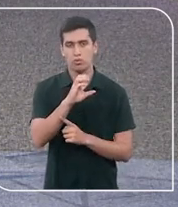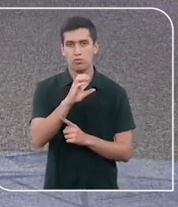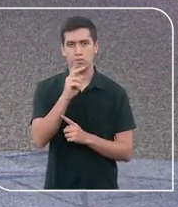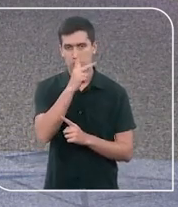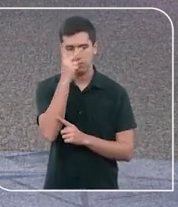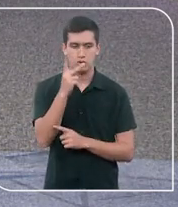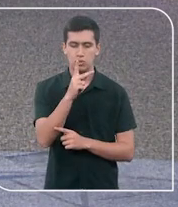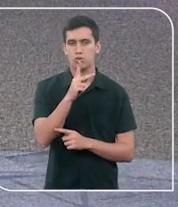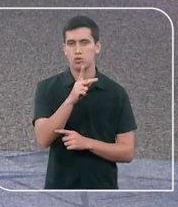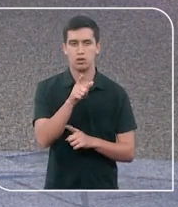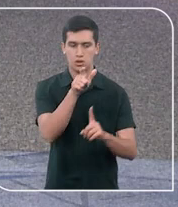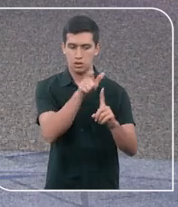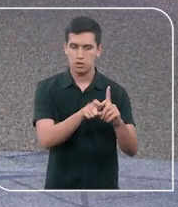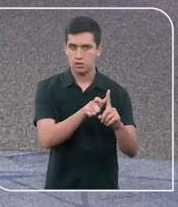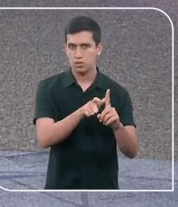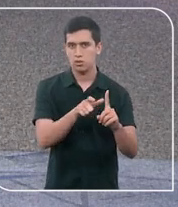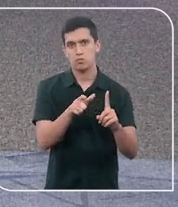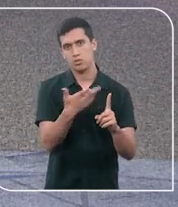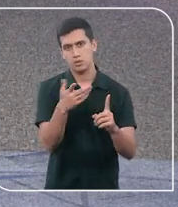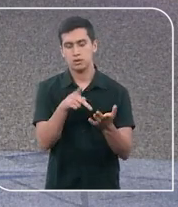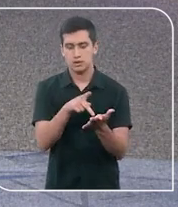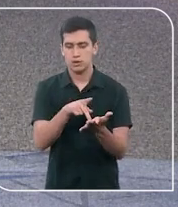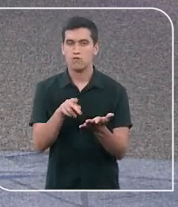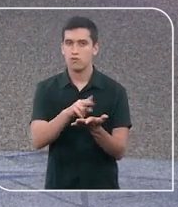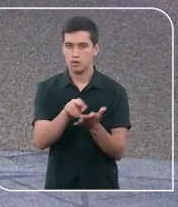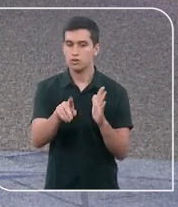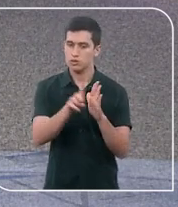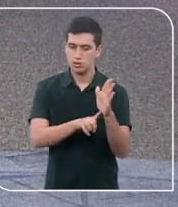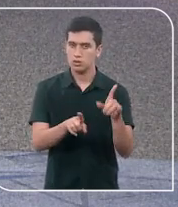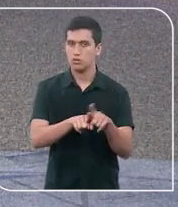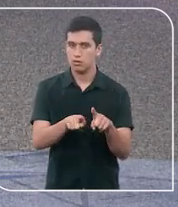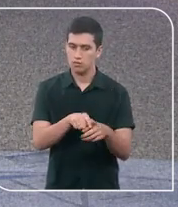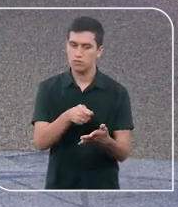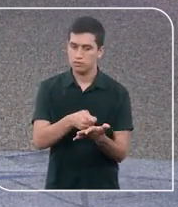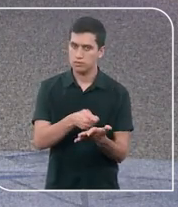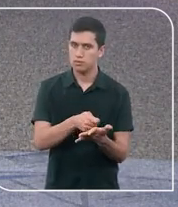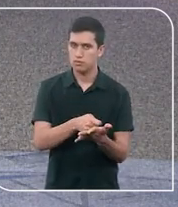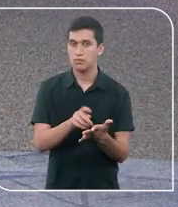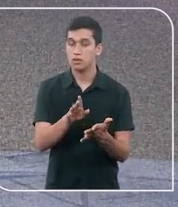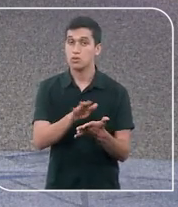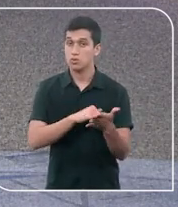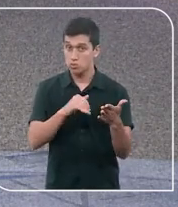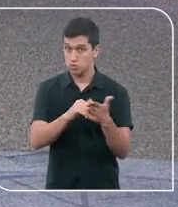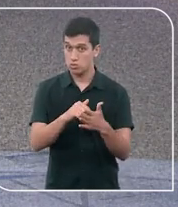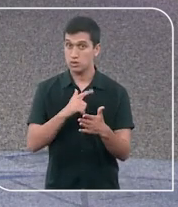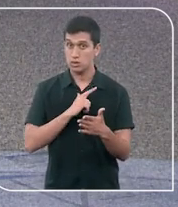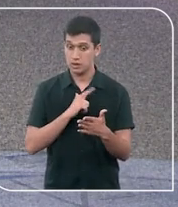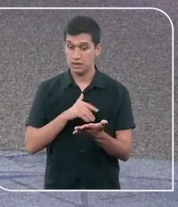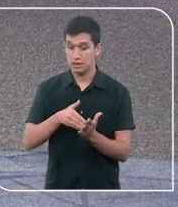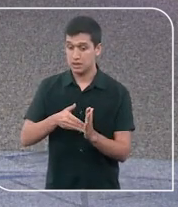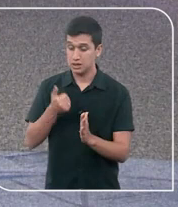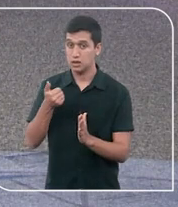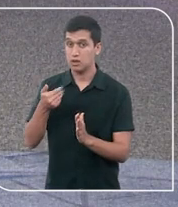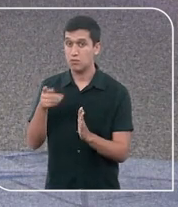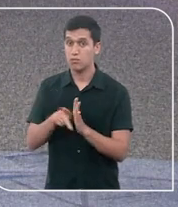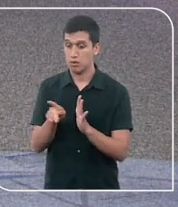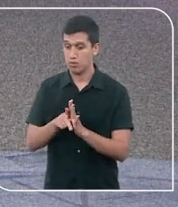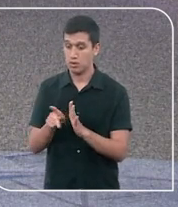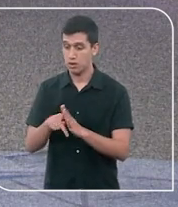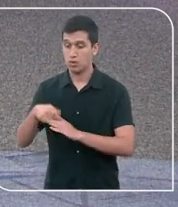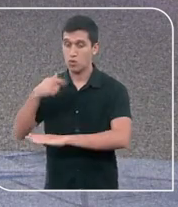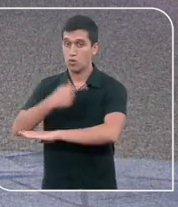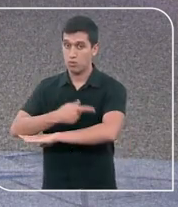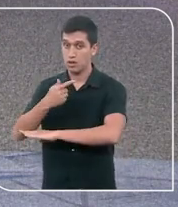tenham direitos e deveres. Essa condição, professor Francisco, exime os condomínios de se adequarem à LGPD, que é a Lei Geral de Proteção de